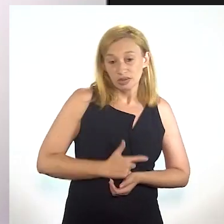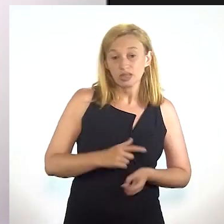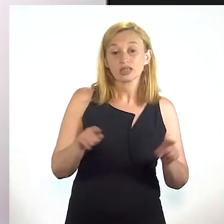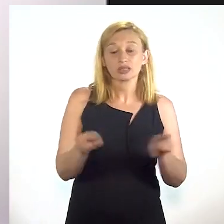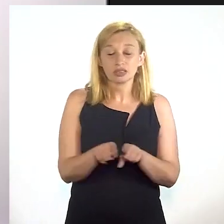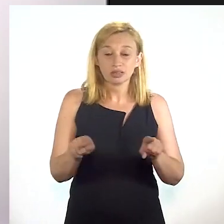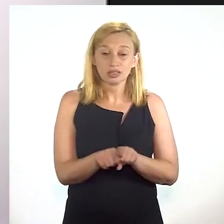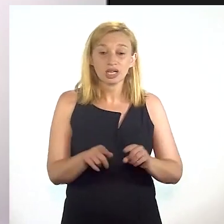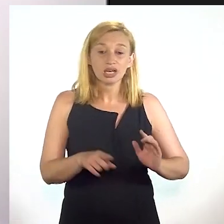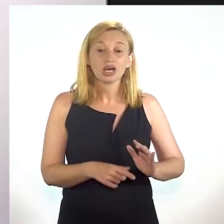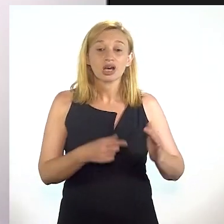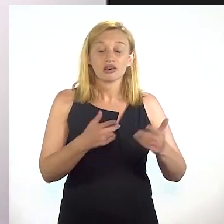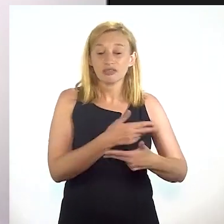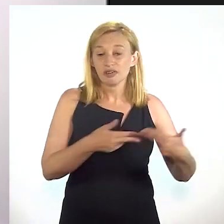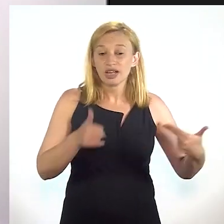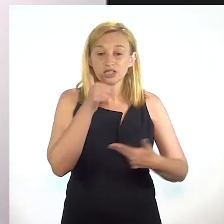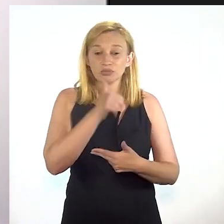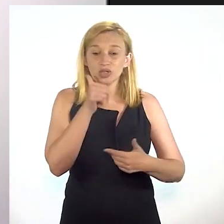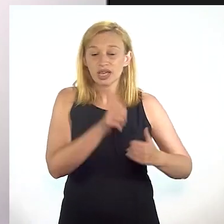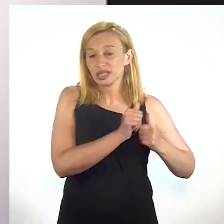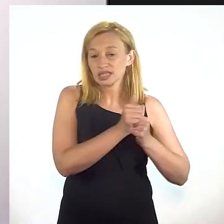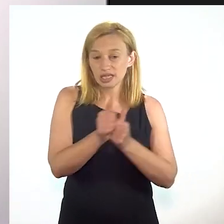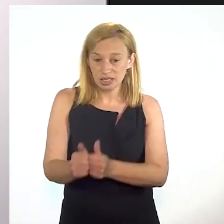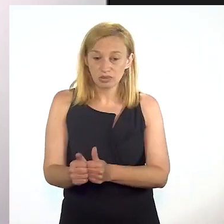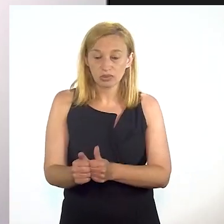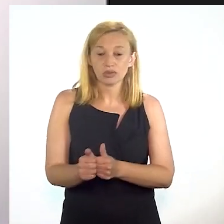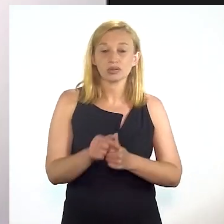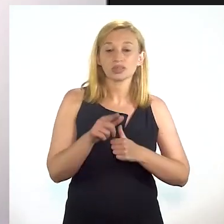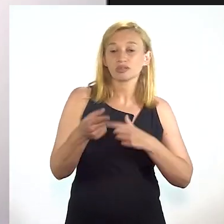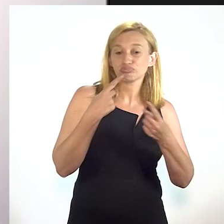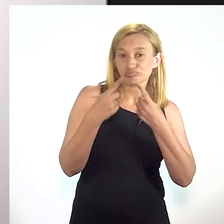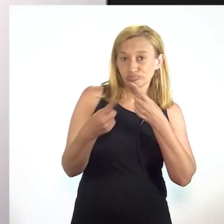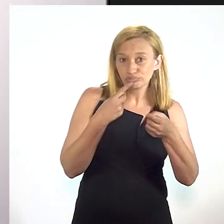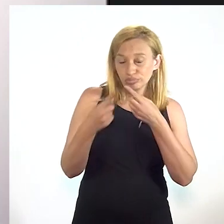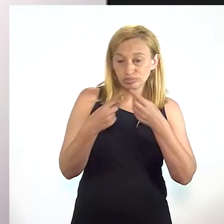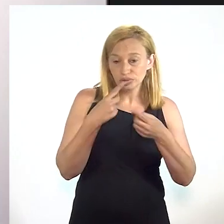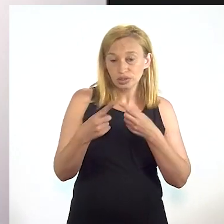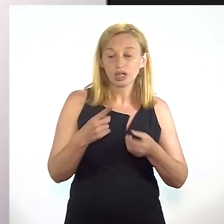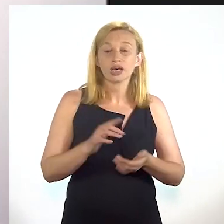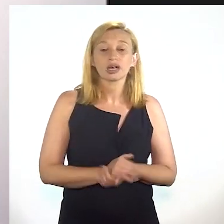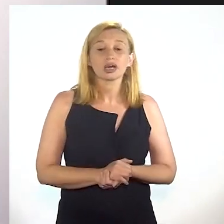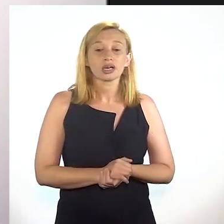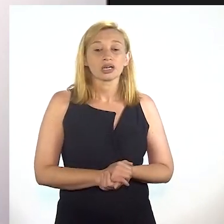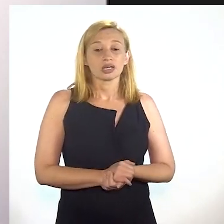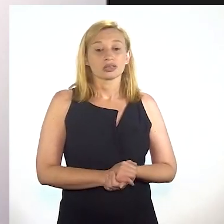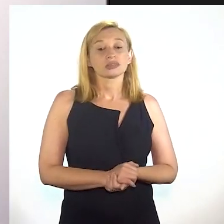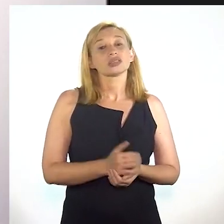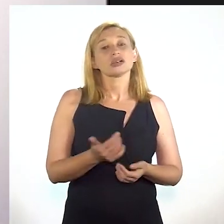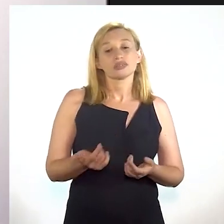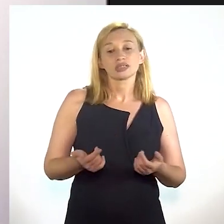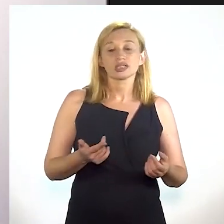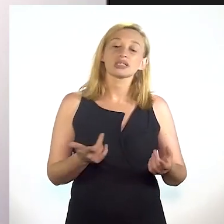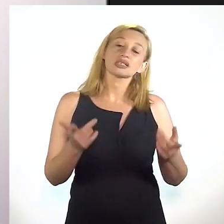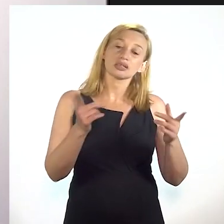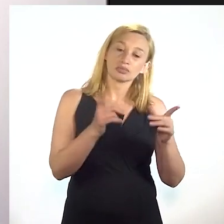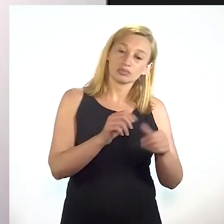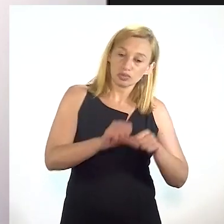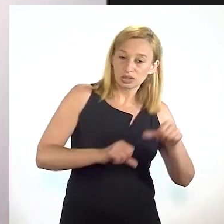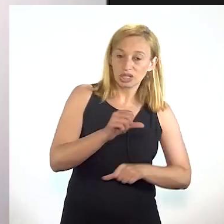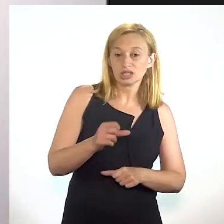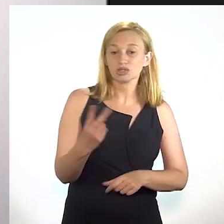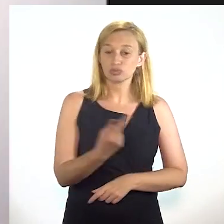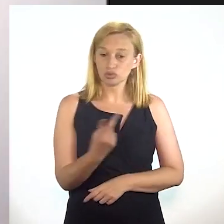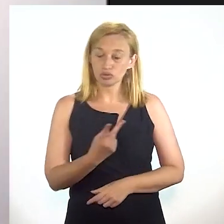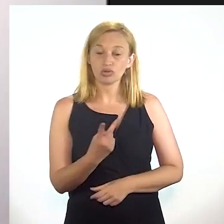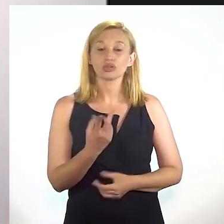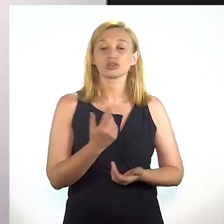né, nosso perfil, e também trouxe muitas mulheres e muitos outros seguidores para lá, começamos a debater. Então, teve que haver